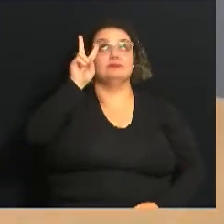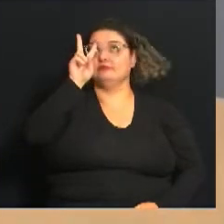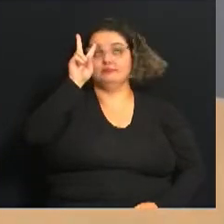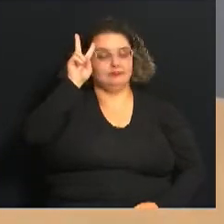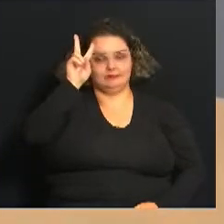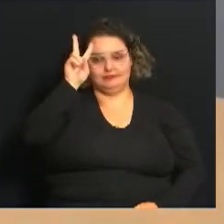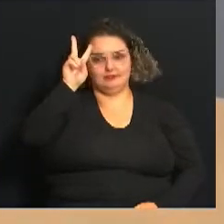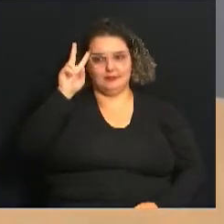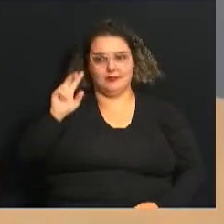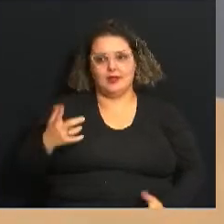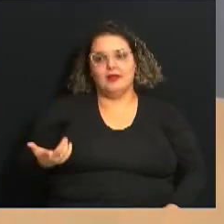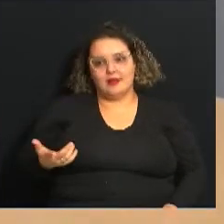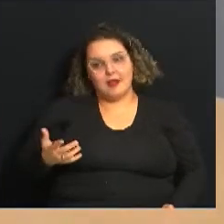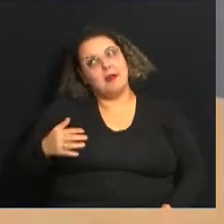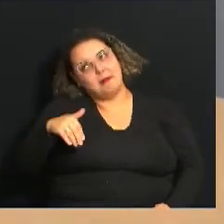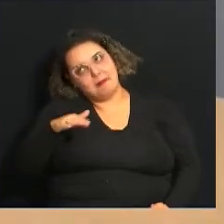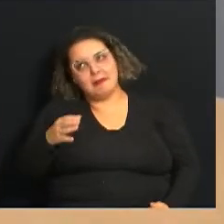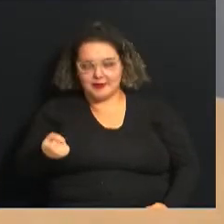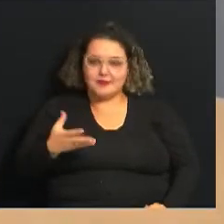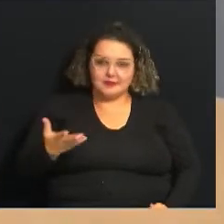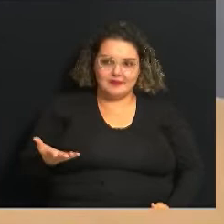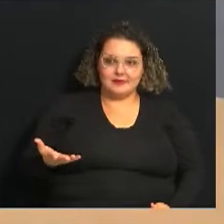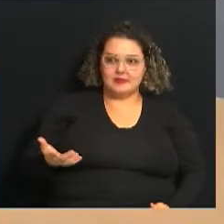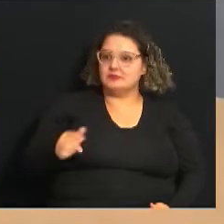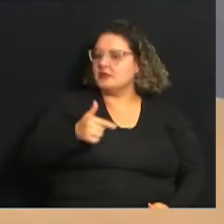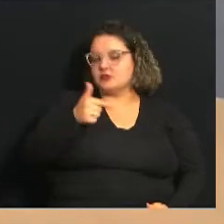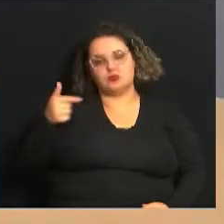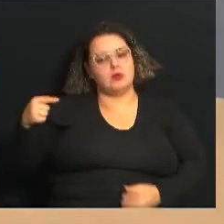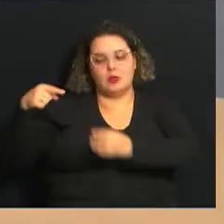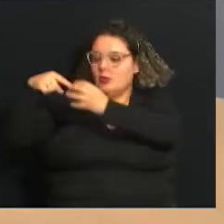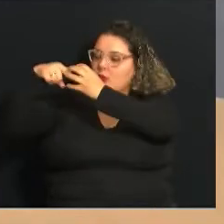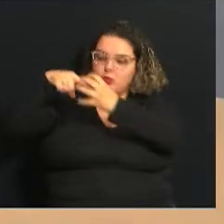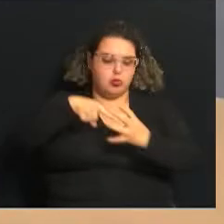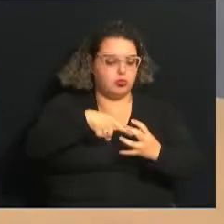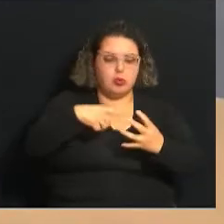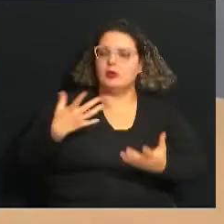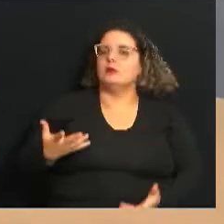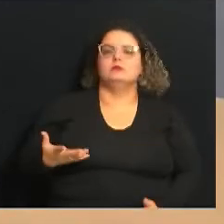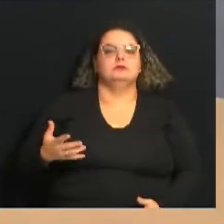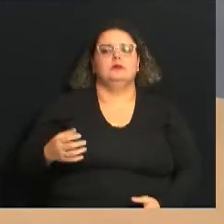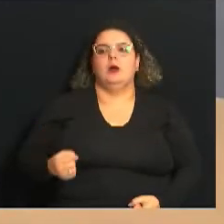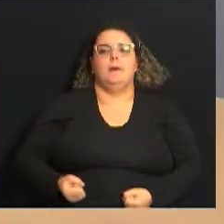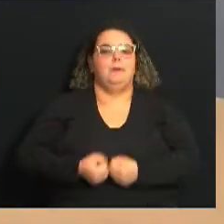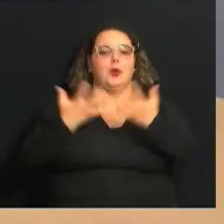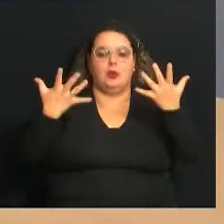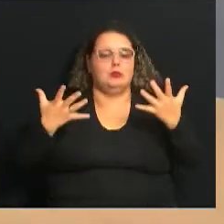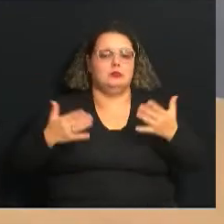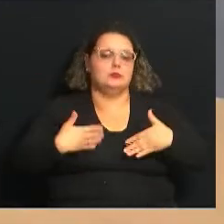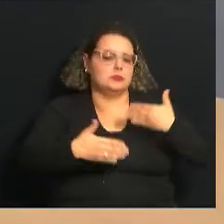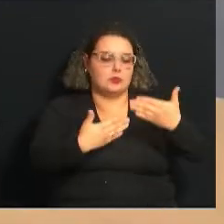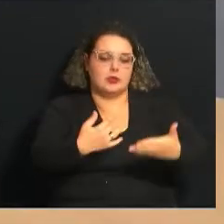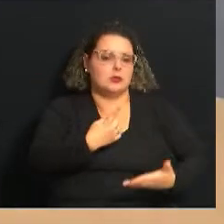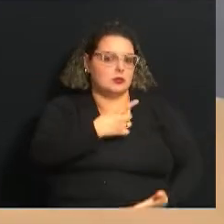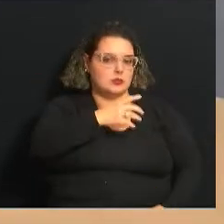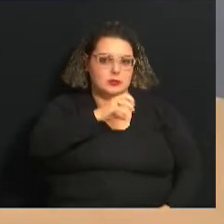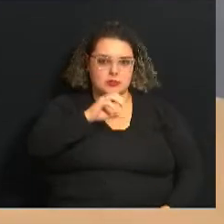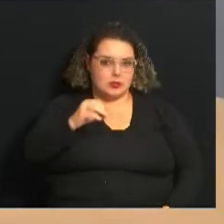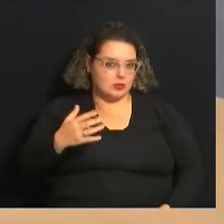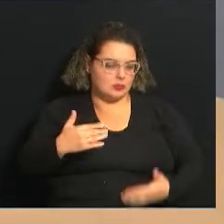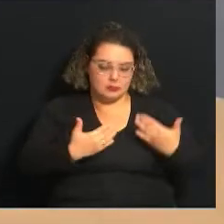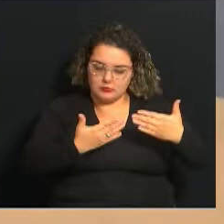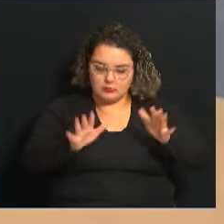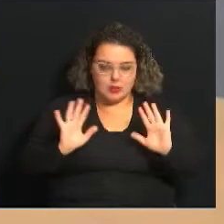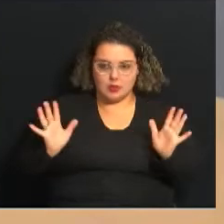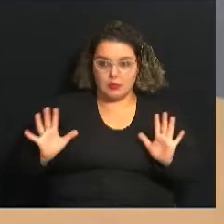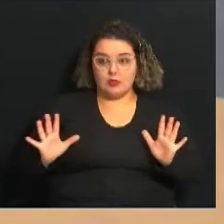asteroide conhecido que tenha algum risco de colisão nos próximos séculos contra a Terra. É claro que nós não podemos